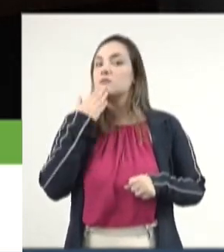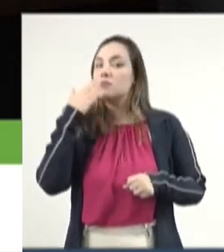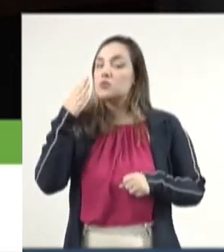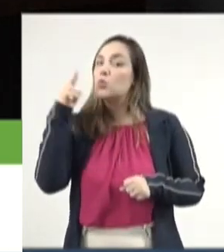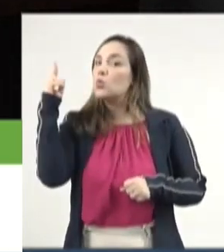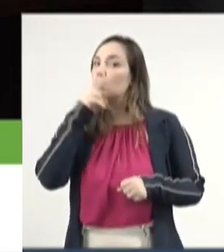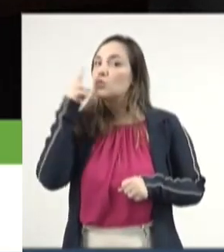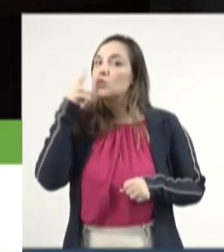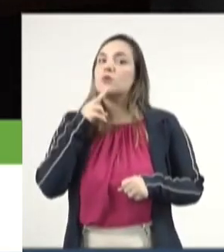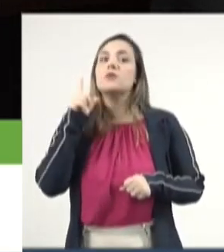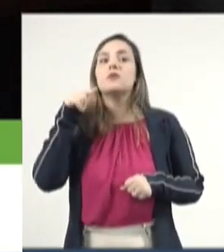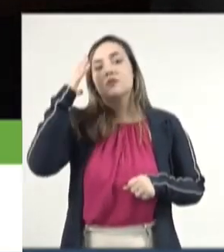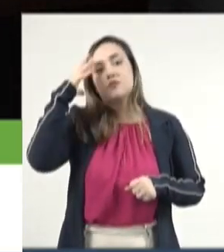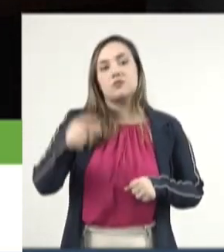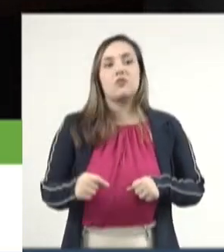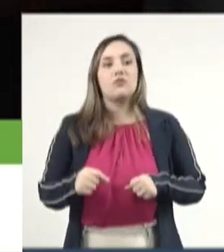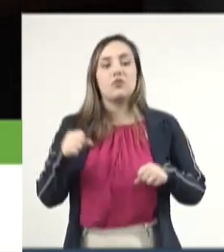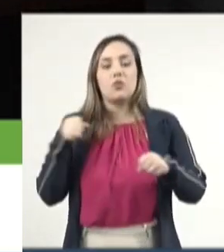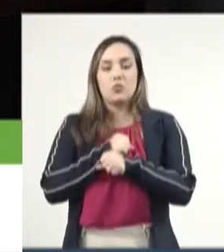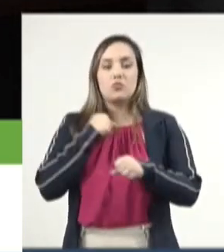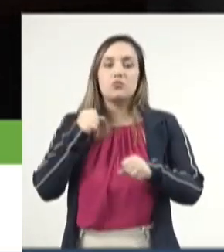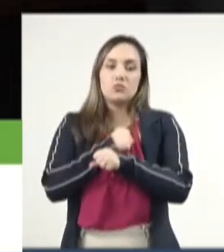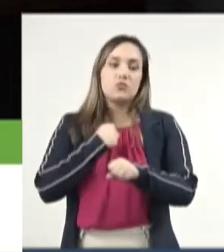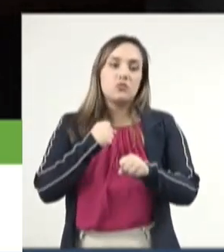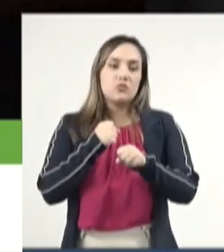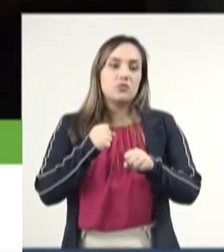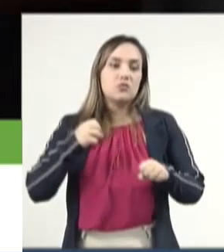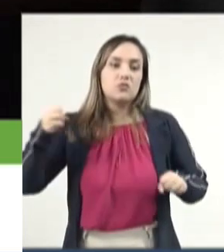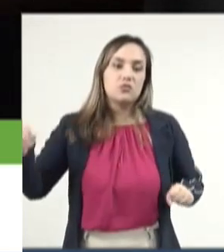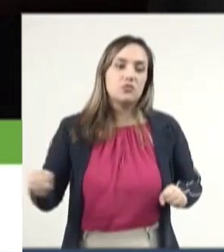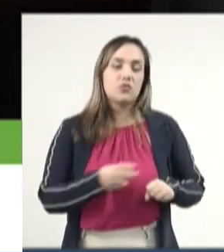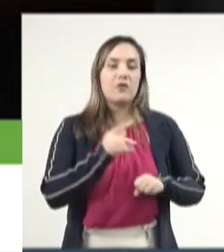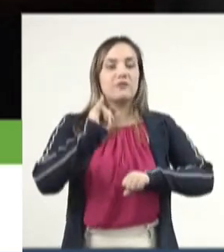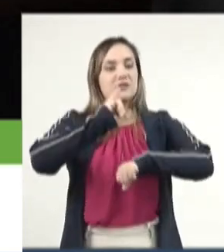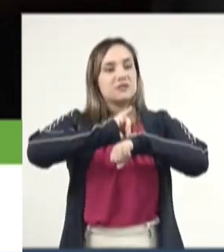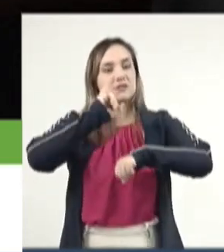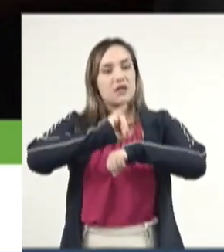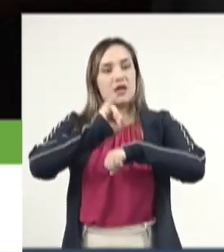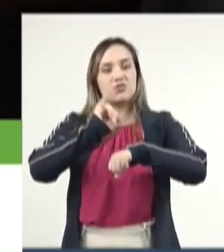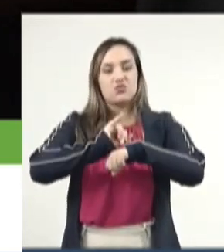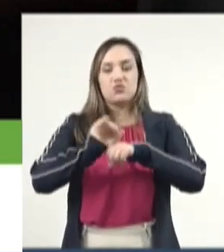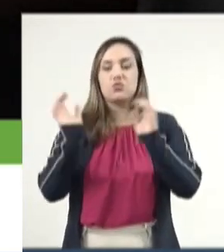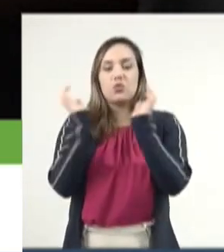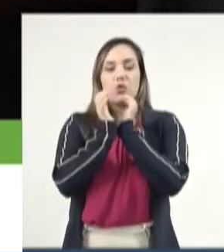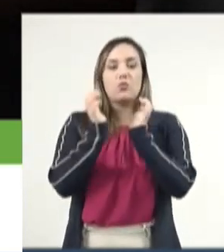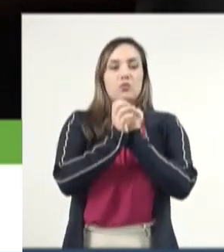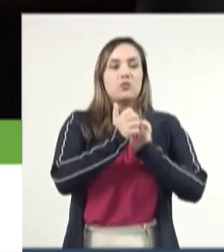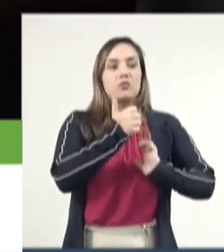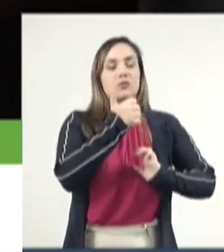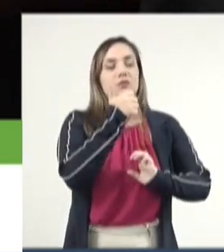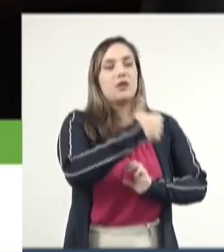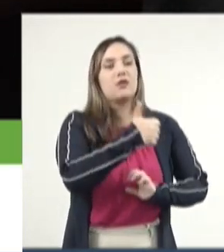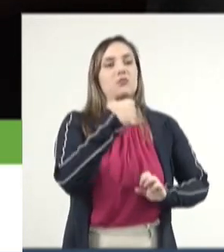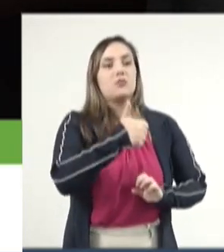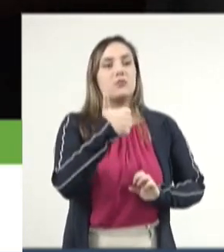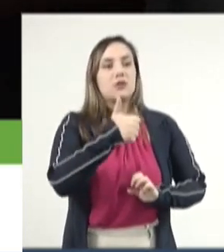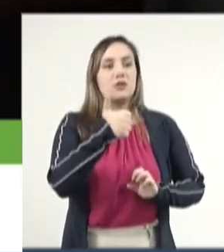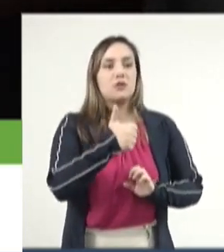adotem providências em relação à construção da nova sede do 11º Batalhão em Jardim.